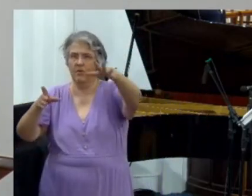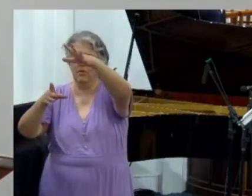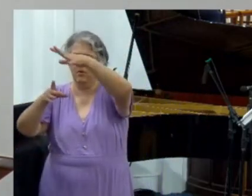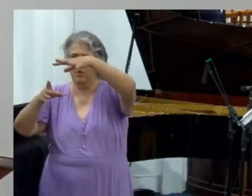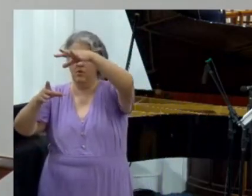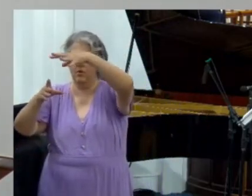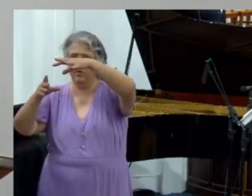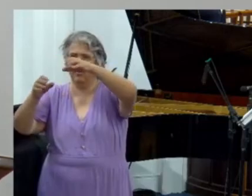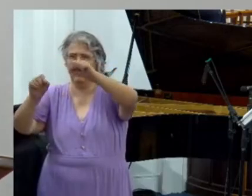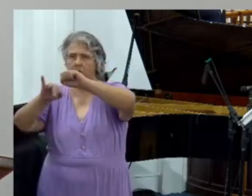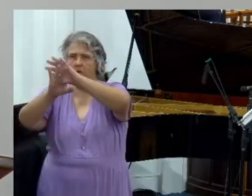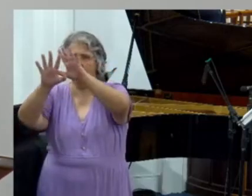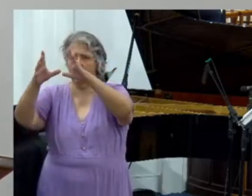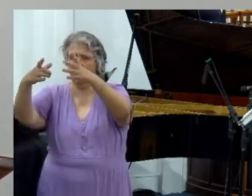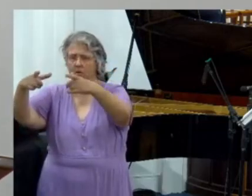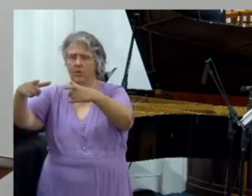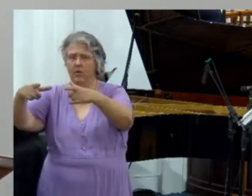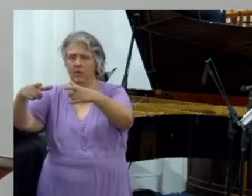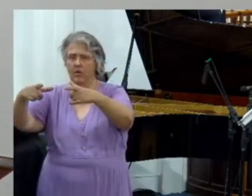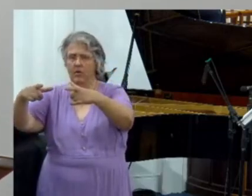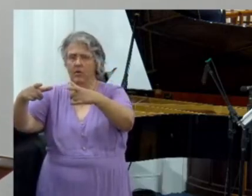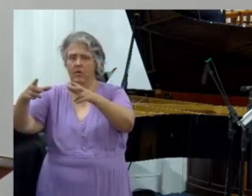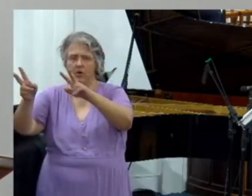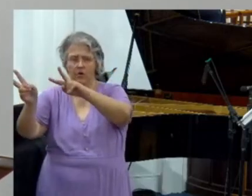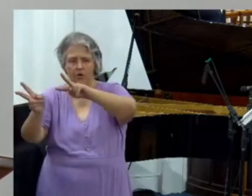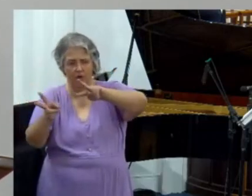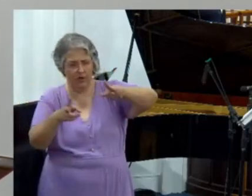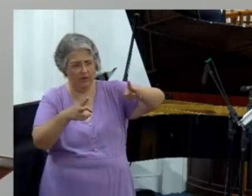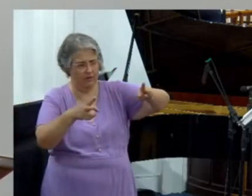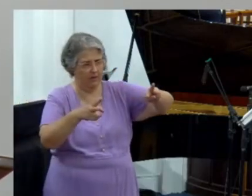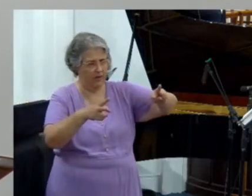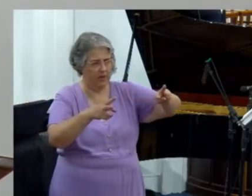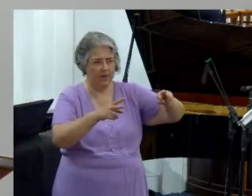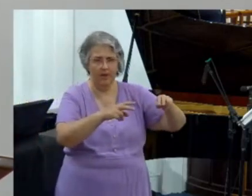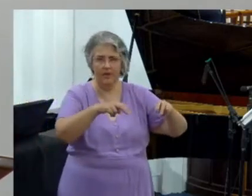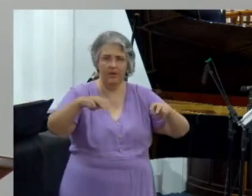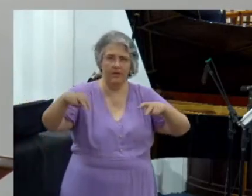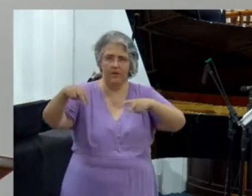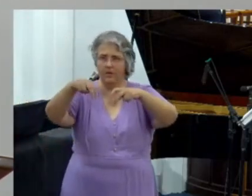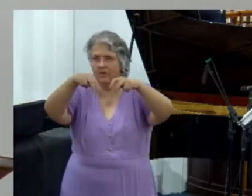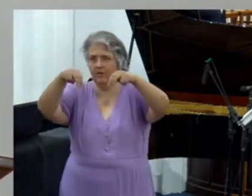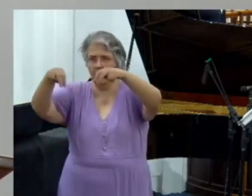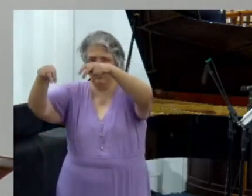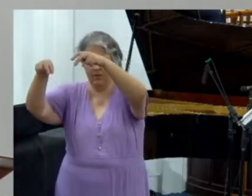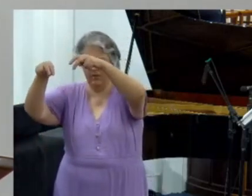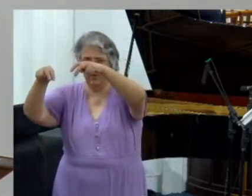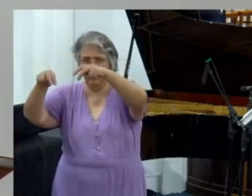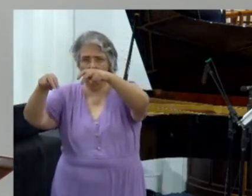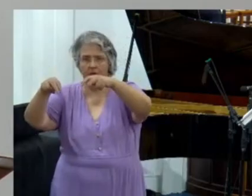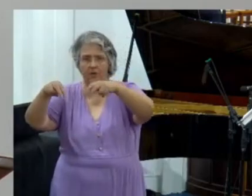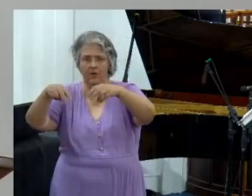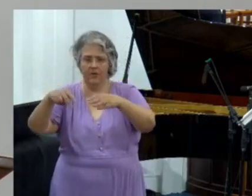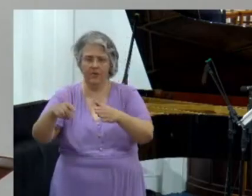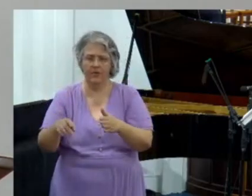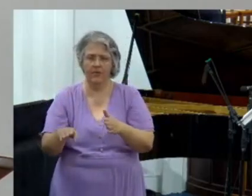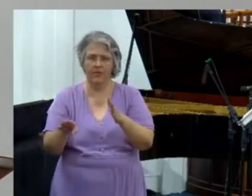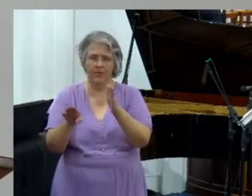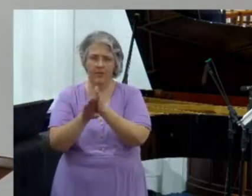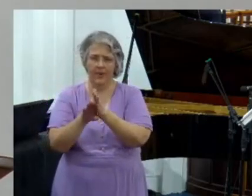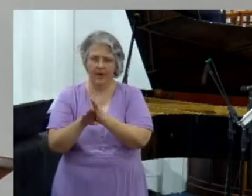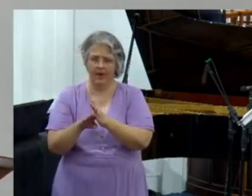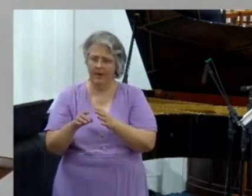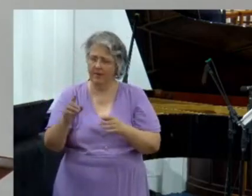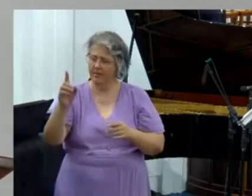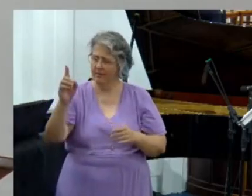se elevaram da terra à minha vista, quando saíram acompanhados pelas rodas. Pararam à entrada do